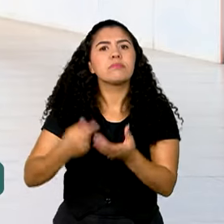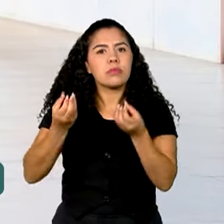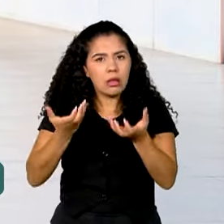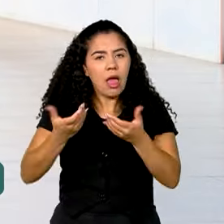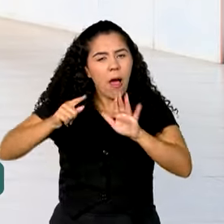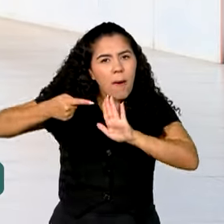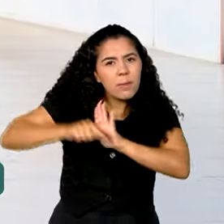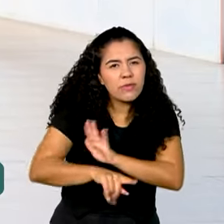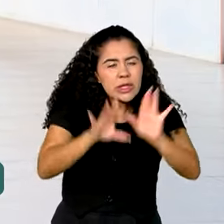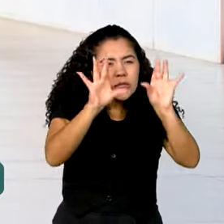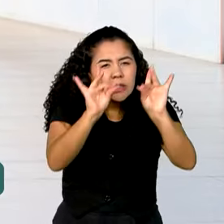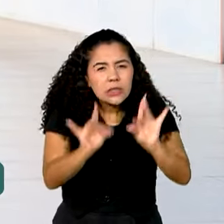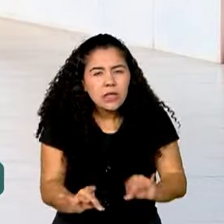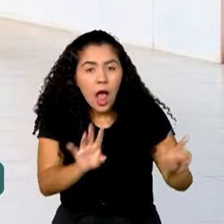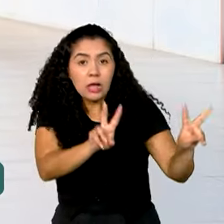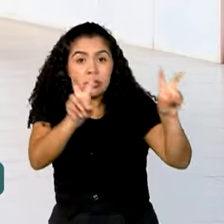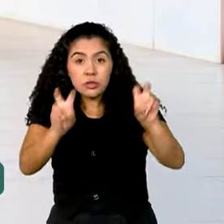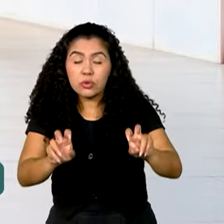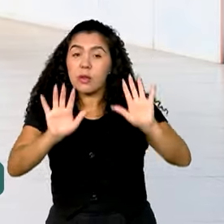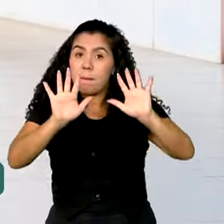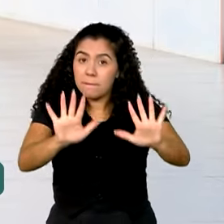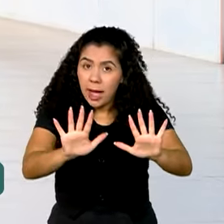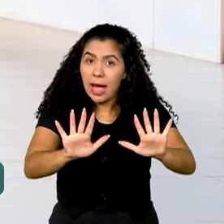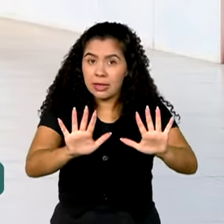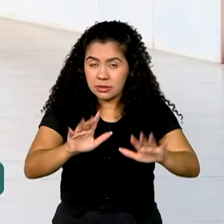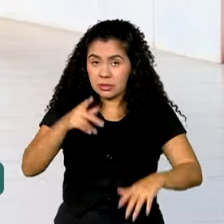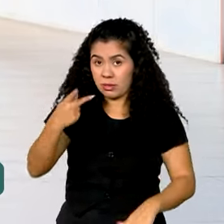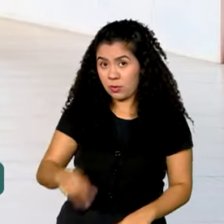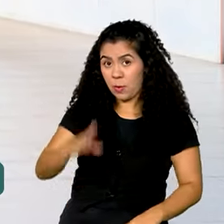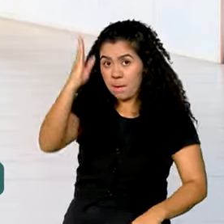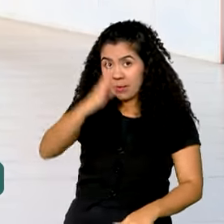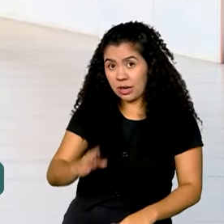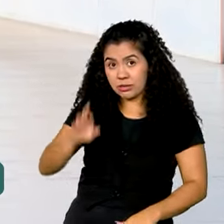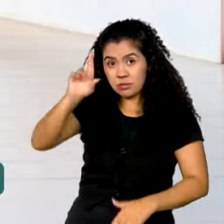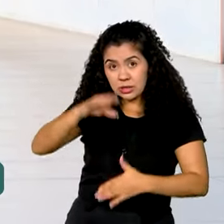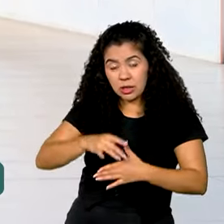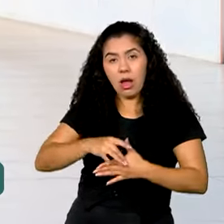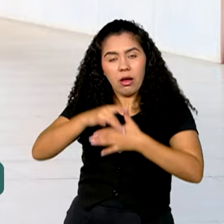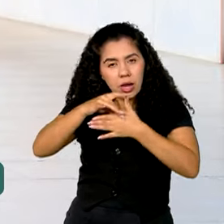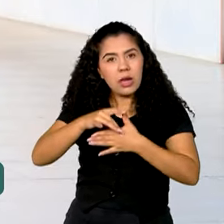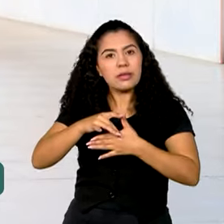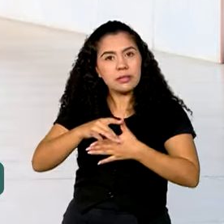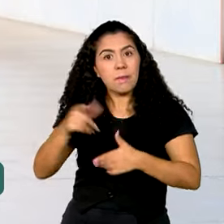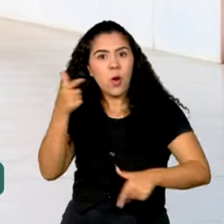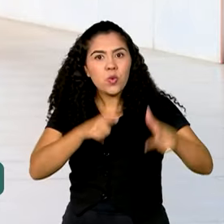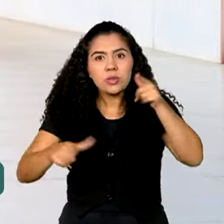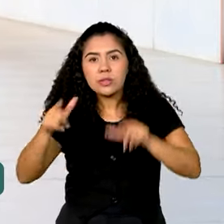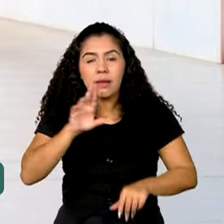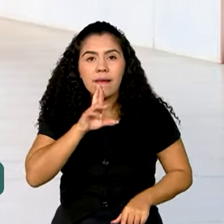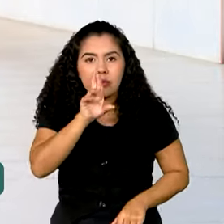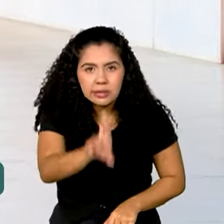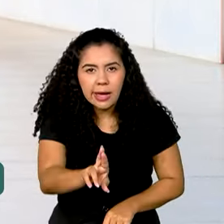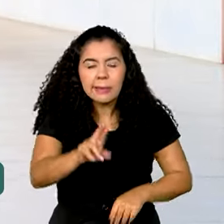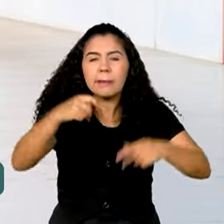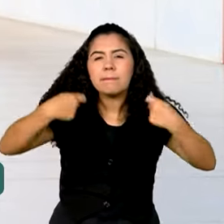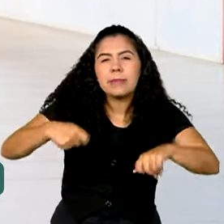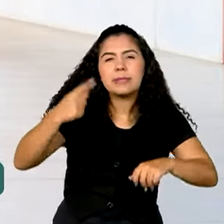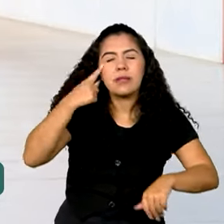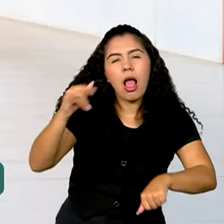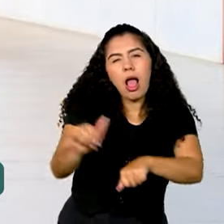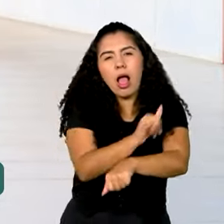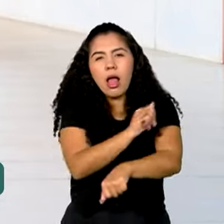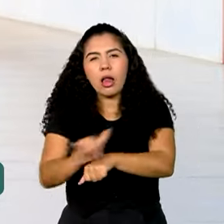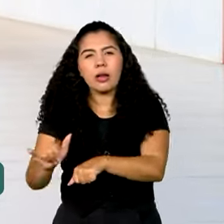assunto. Mas, para que os esforços da presidência brasileira gerem frutos, é preciso também pensar em um